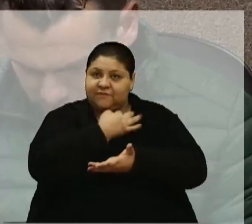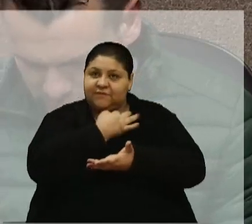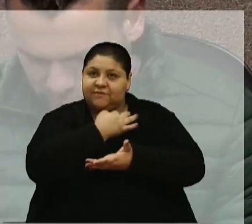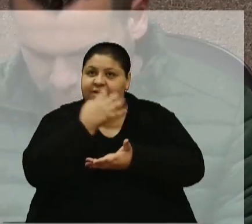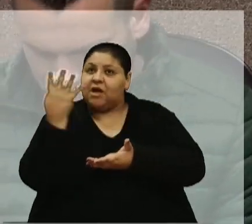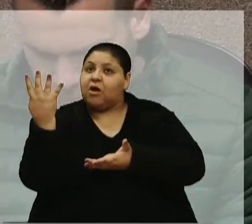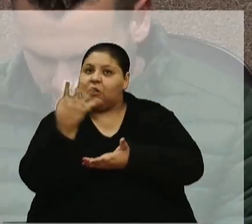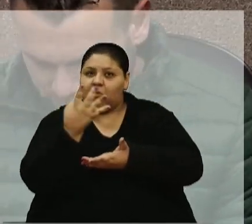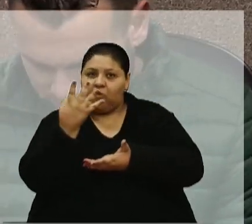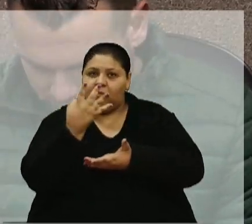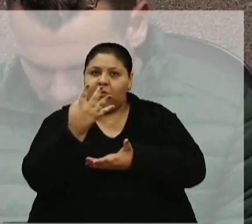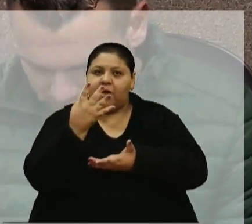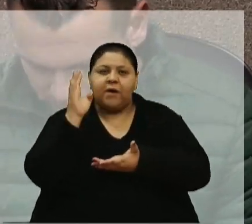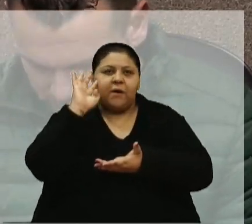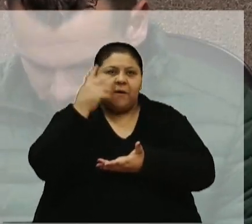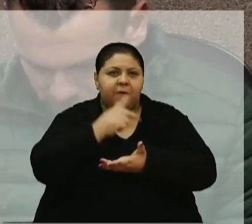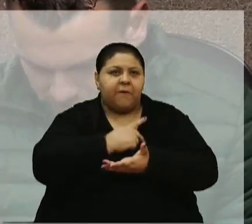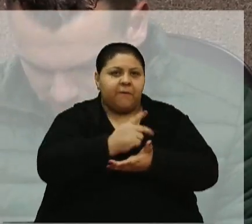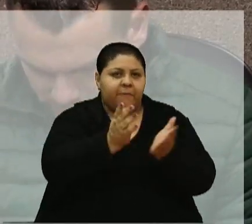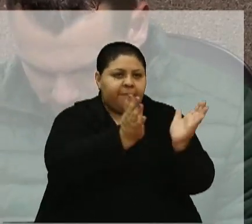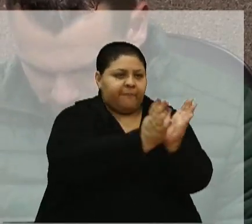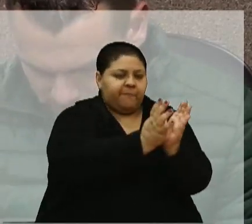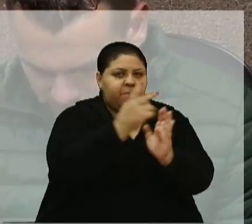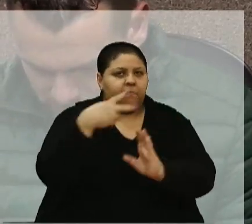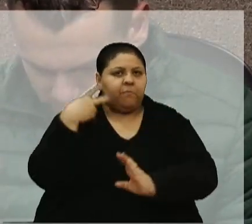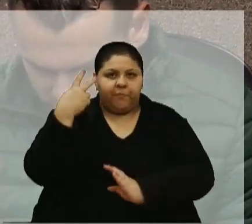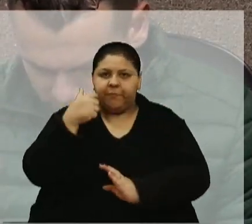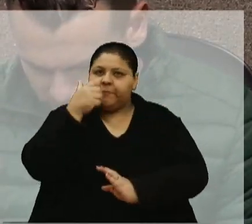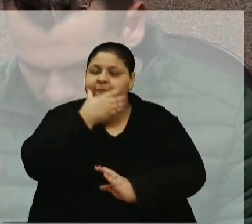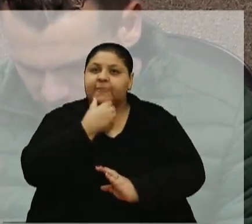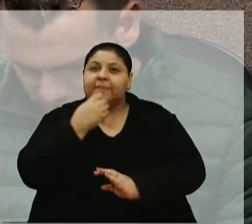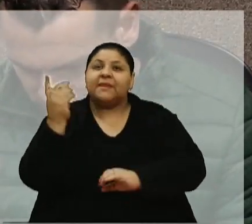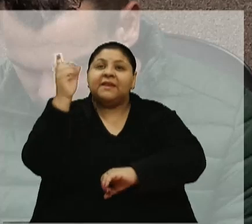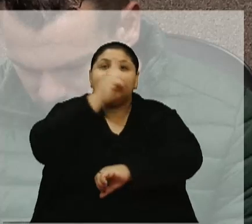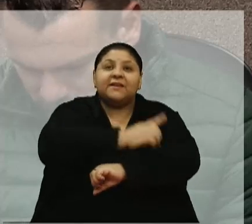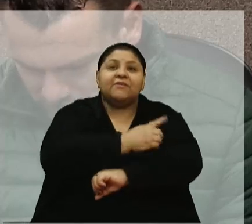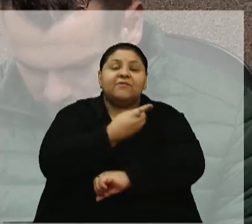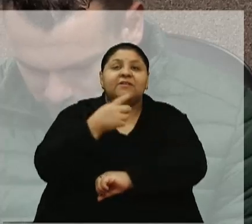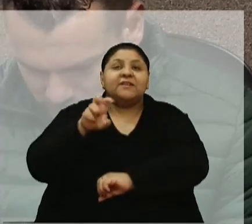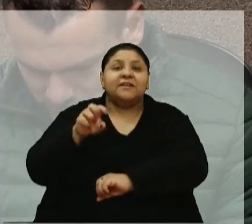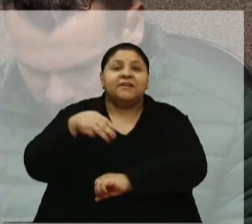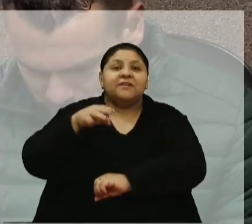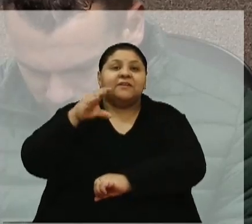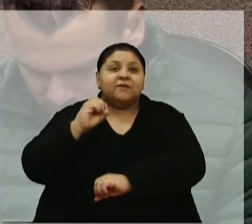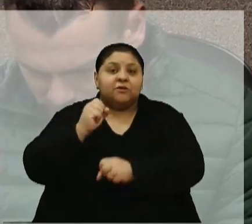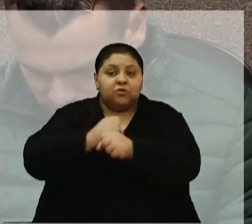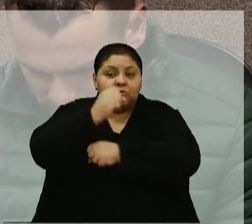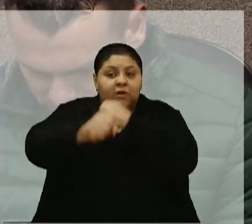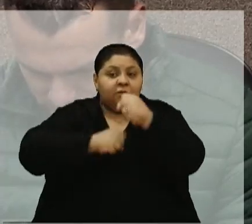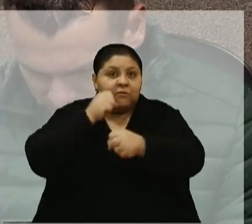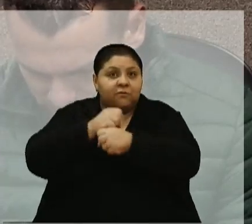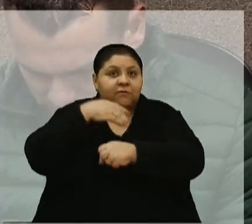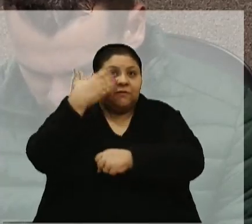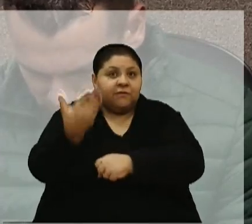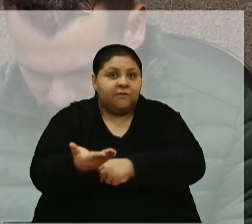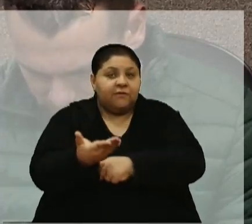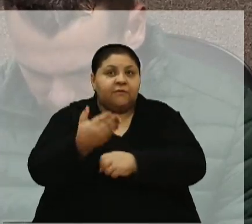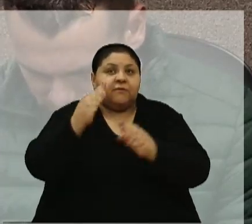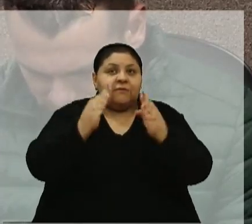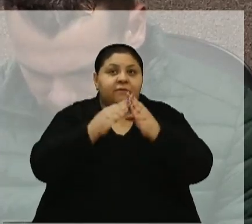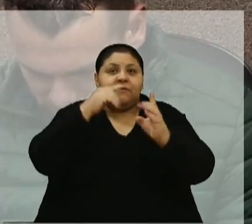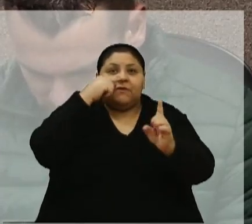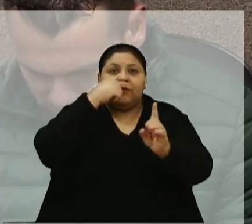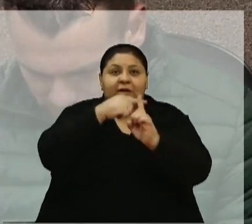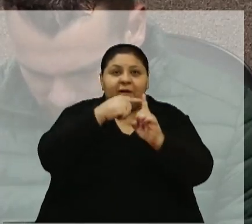quarta etapa, senhor presidente, colegas vereadores, será no dia 15 de março do ano que vem, na Capela de São João